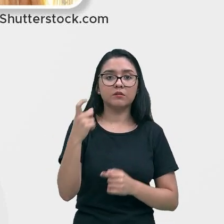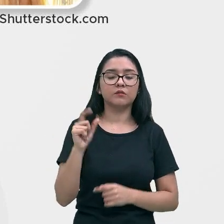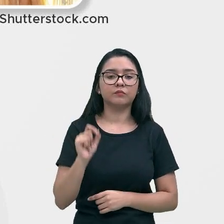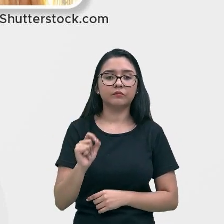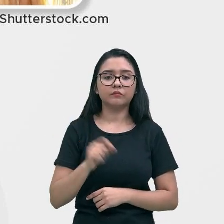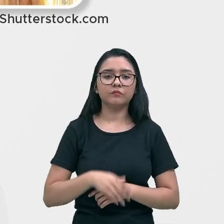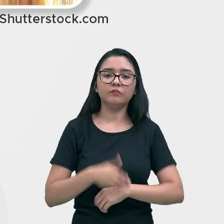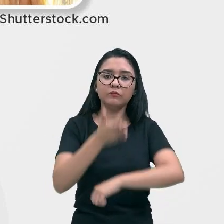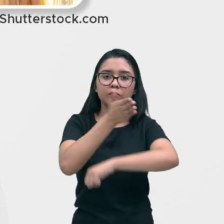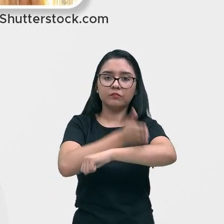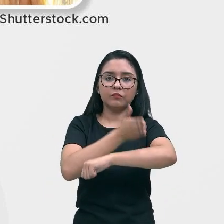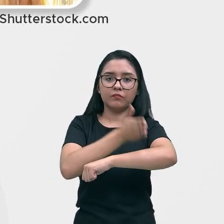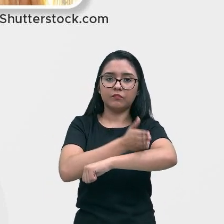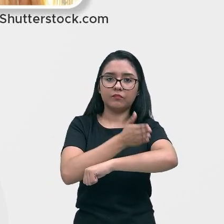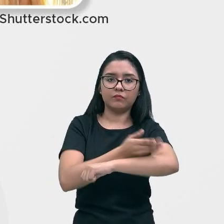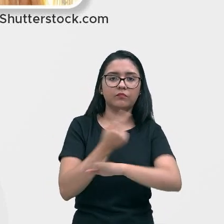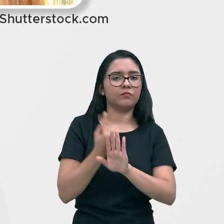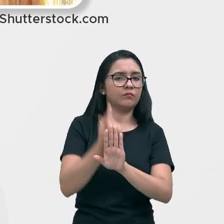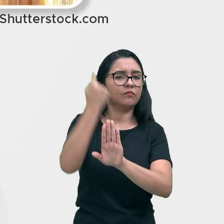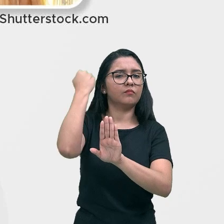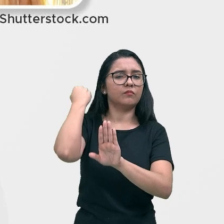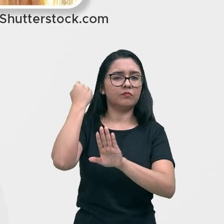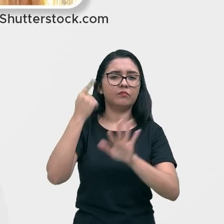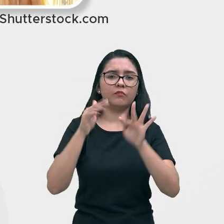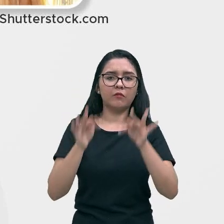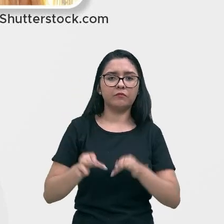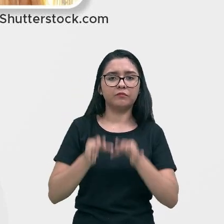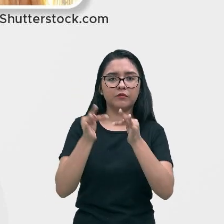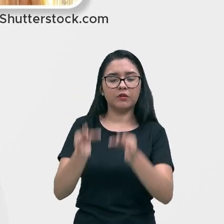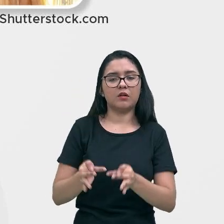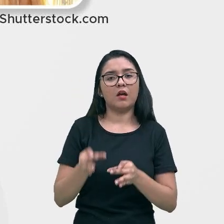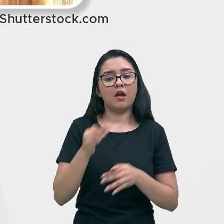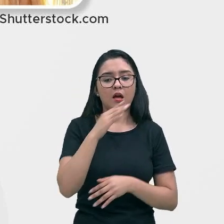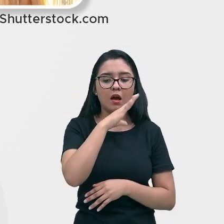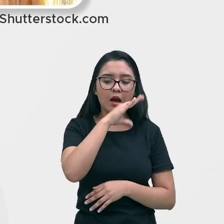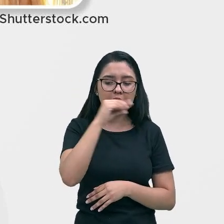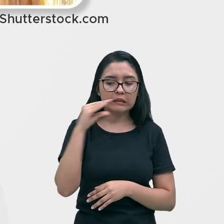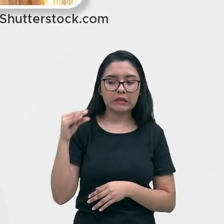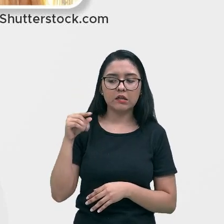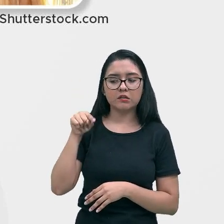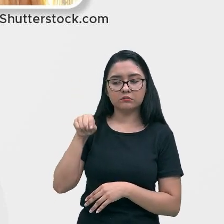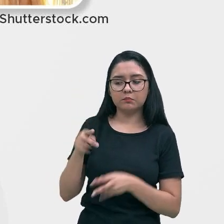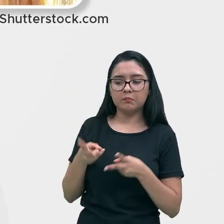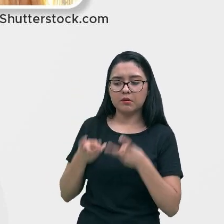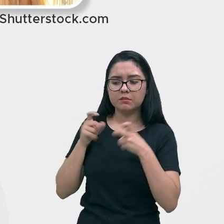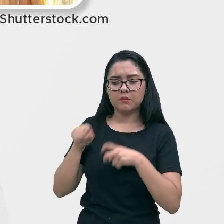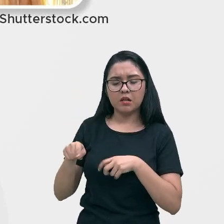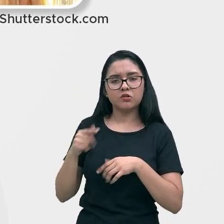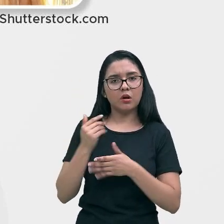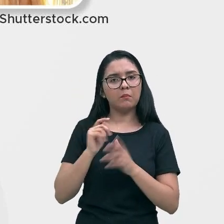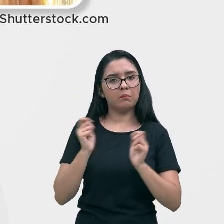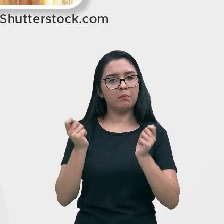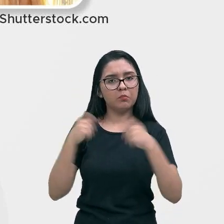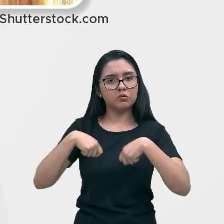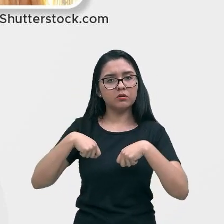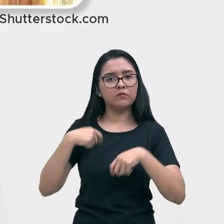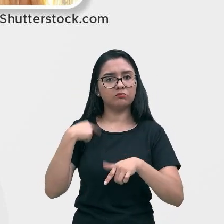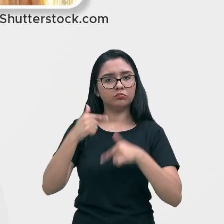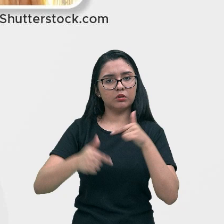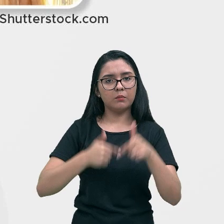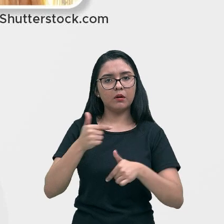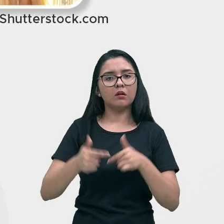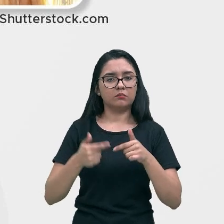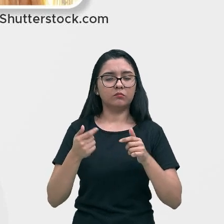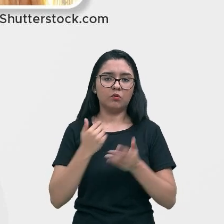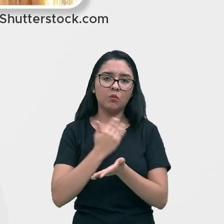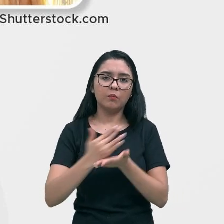Idade Média, naquela época do sistema feudal, bastava que a criança chegasse num ponto de autonomia e já estava trabalhando. Na verdade, né, a